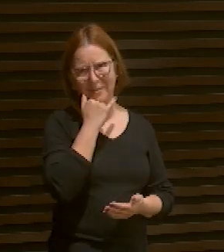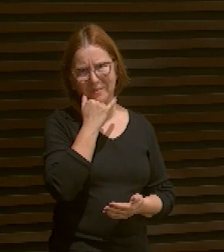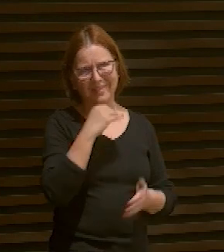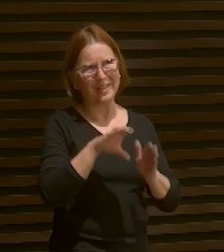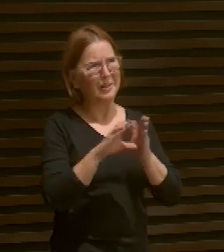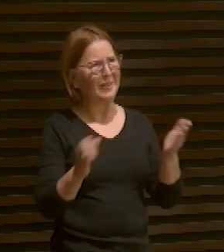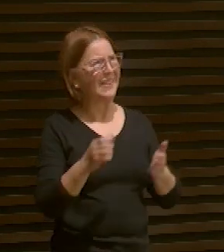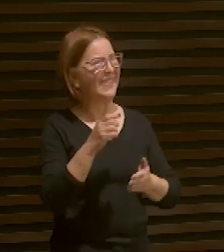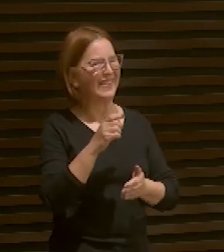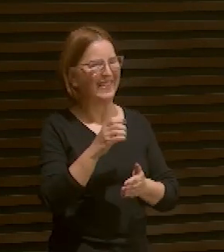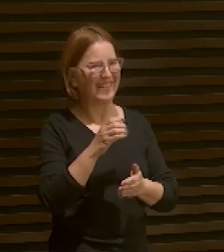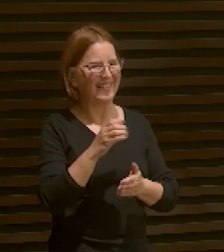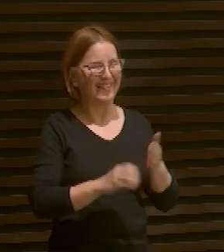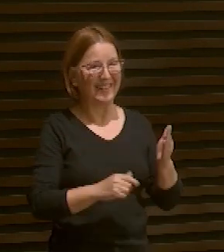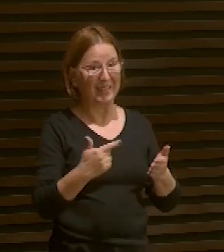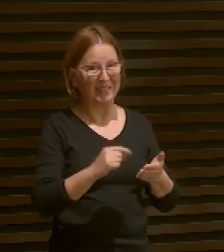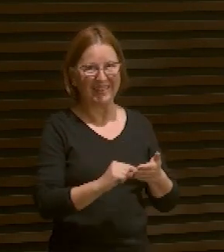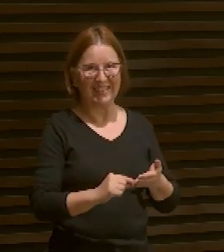Colossenses 2, 13 e 14.